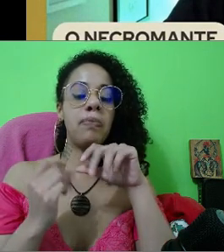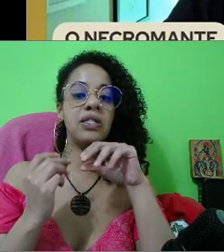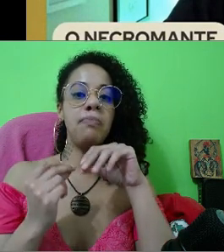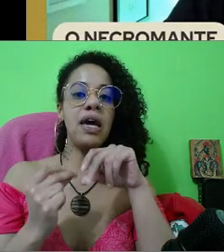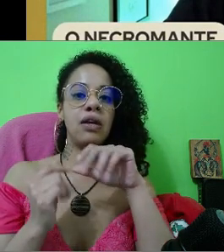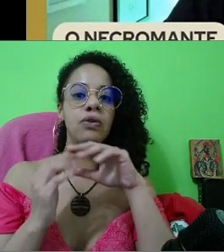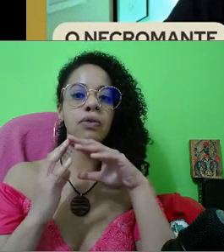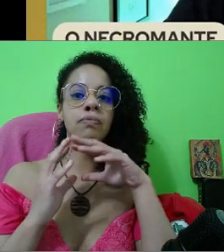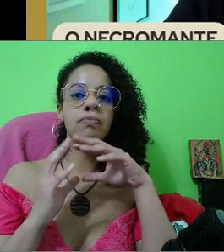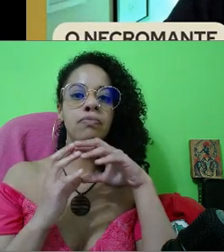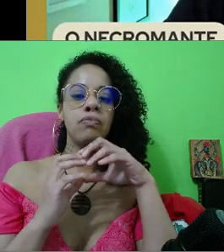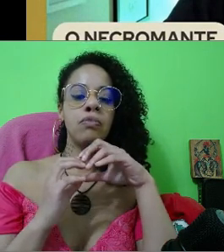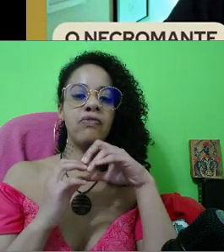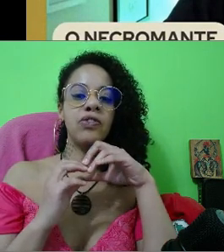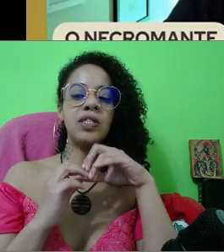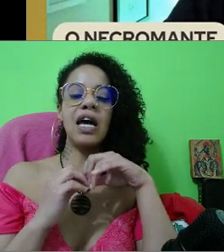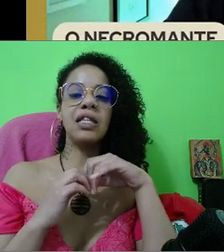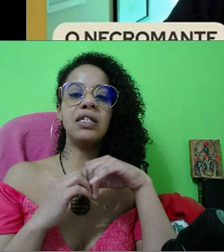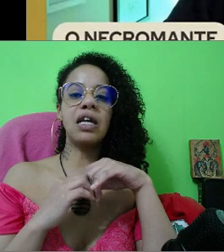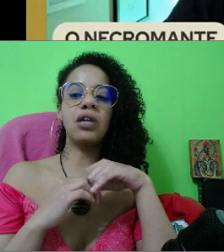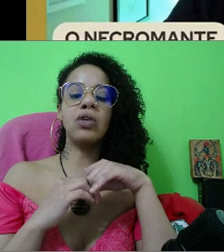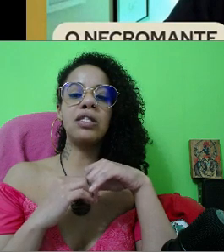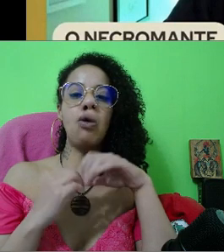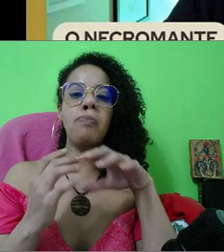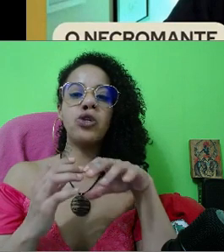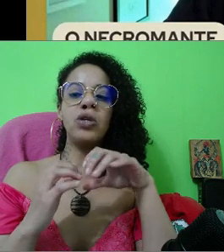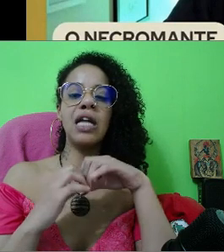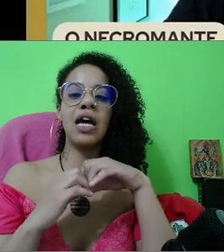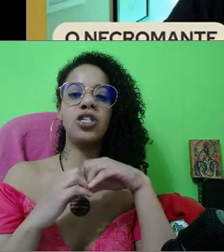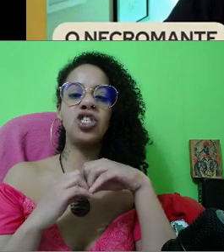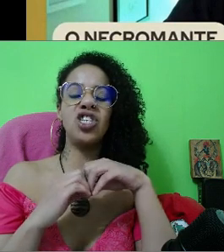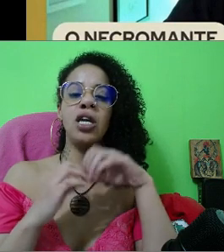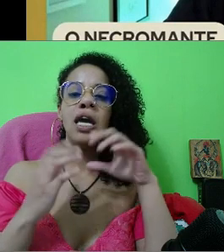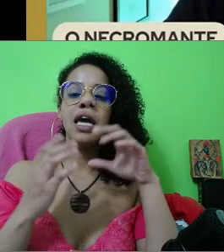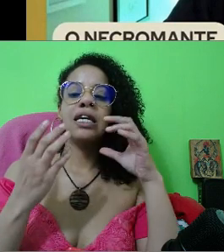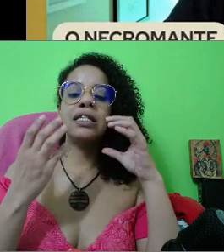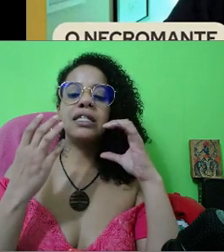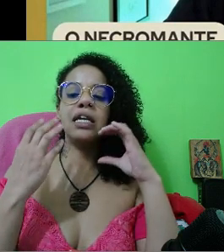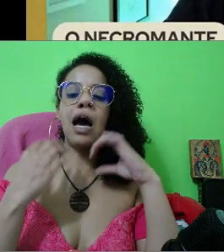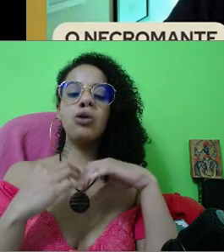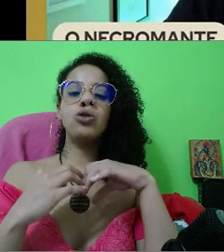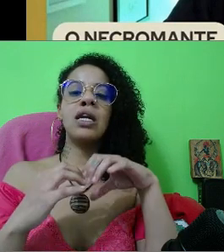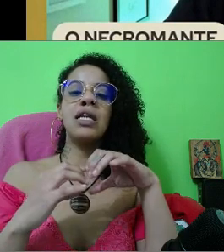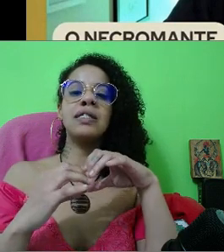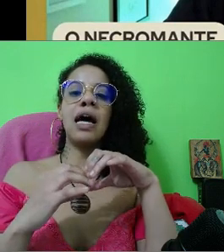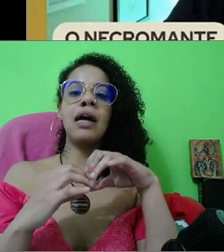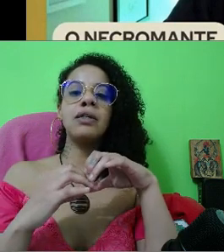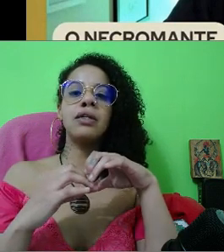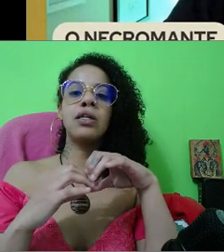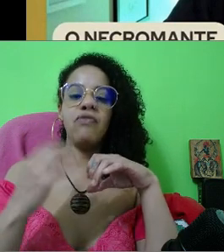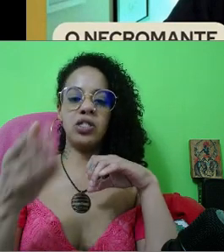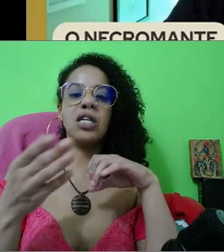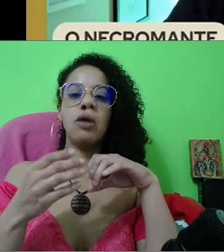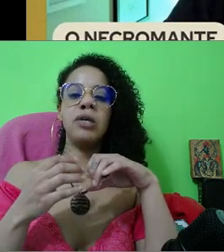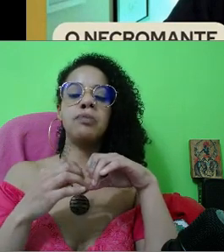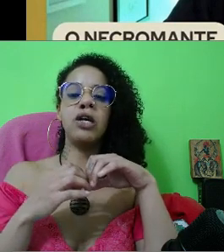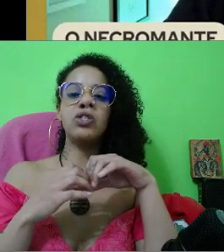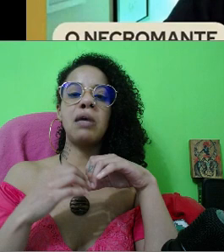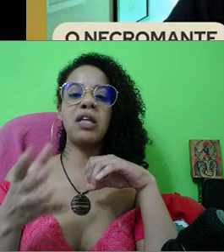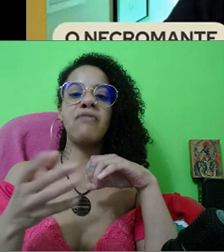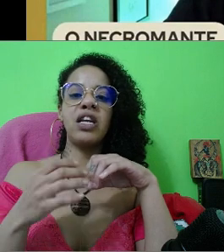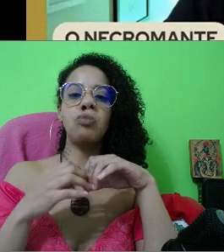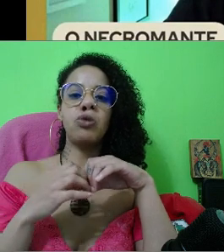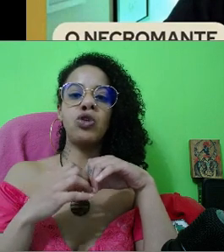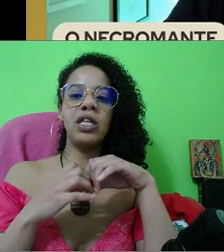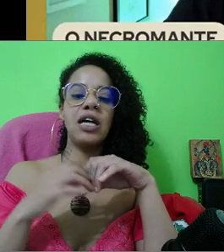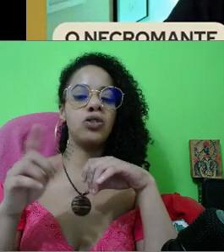gente está percebendo Você ainda está tendo essa oportunidade de se auto analisar que vocês homens